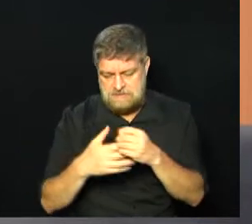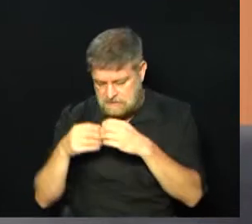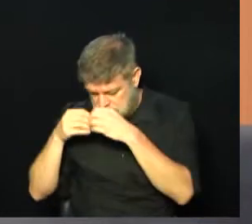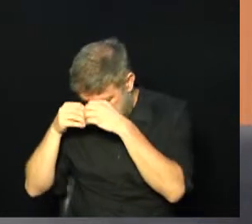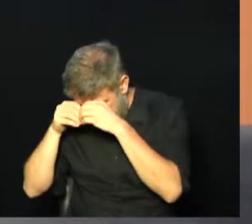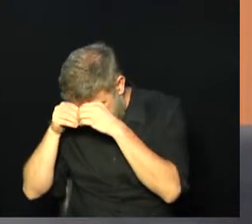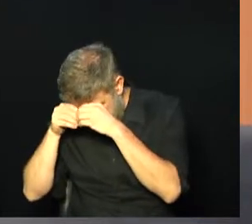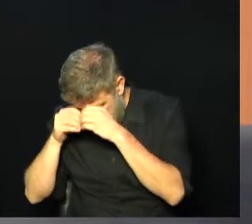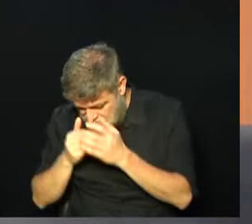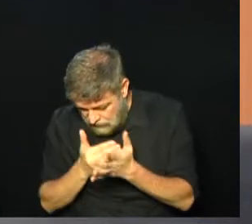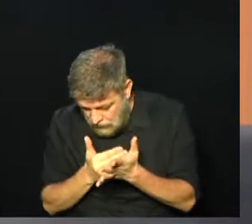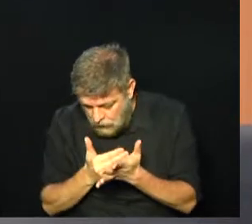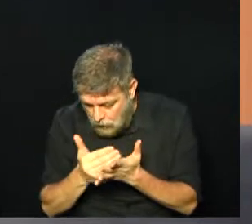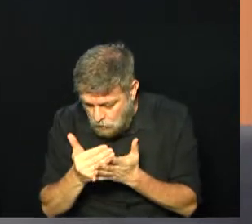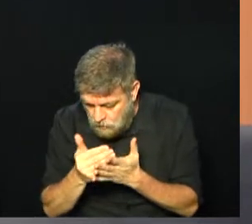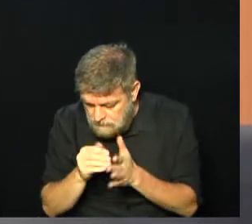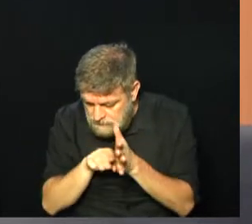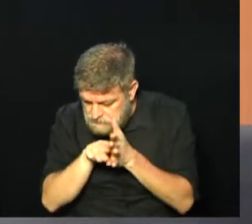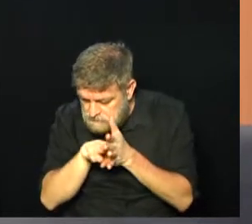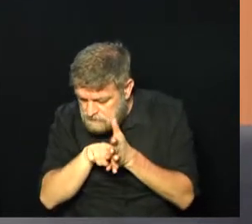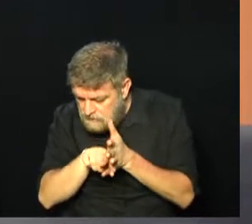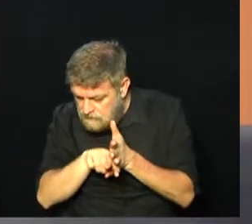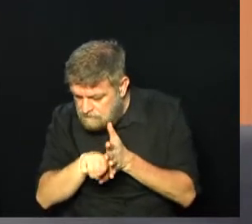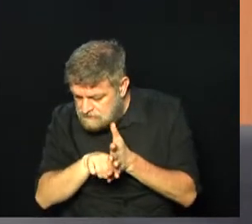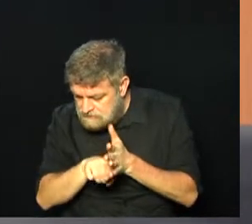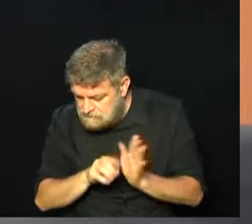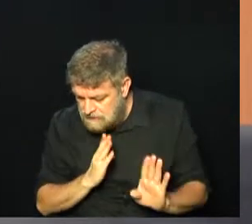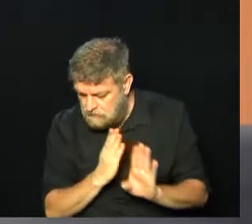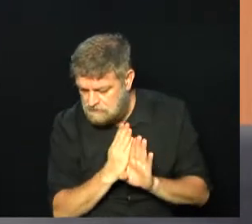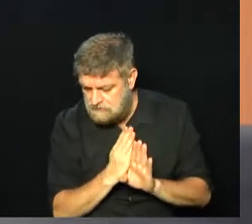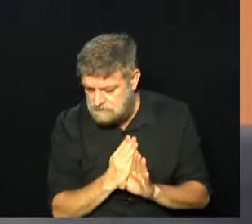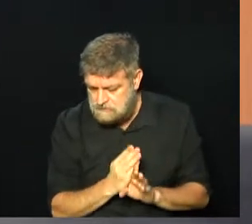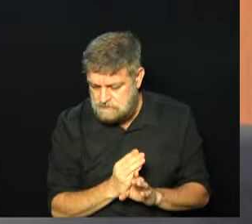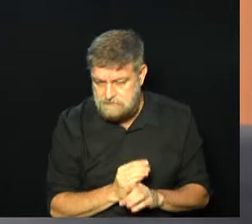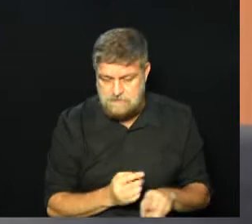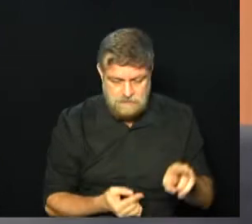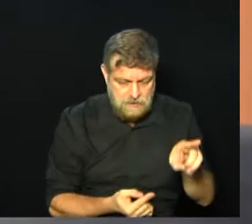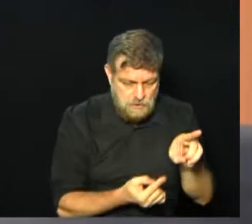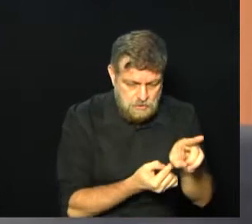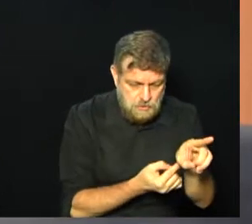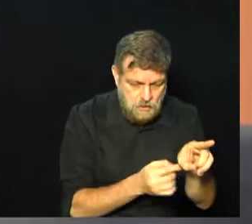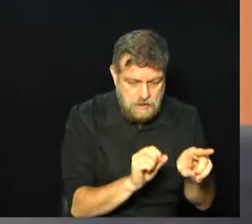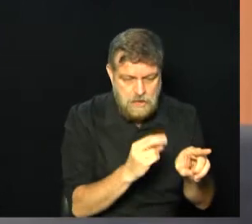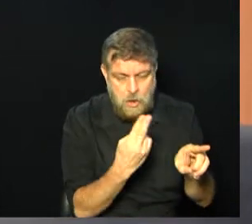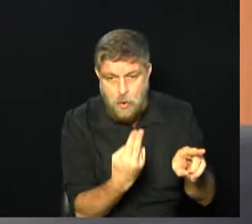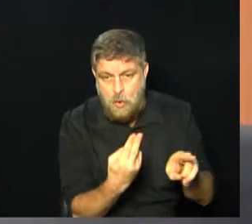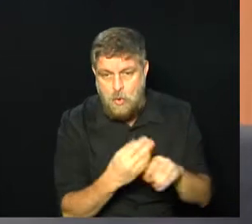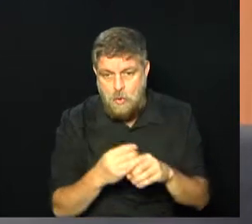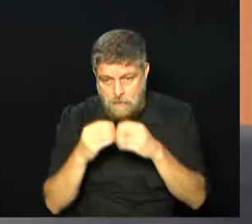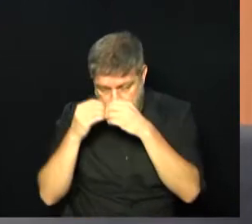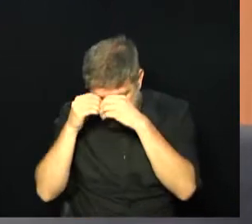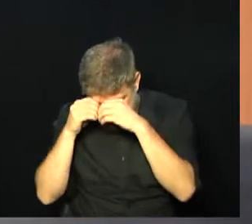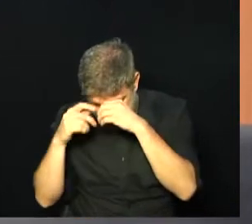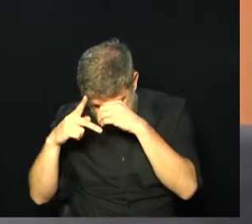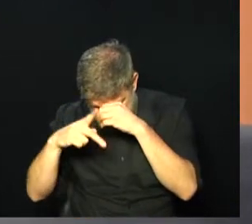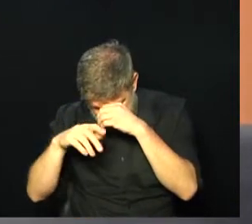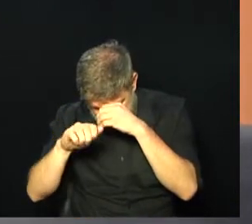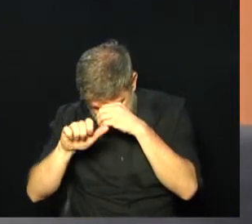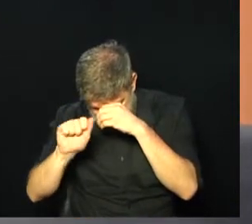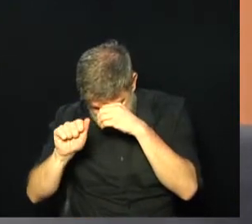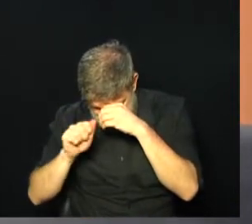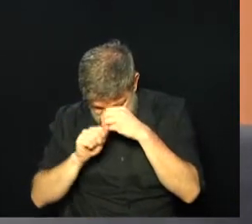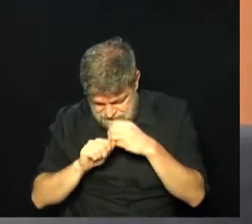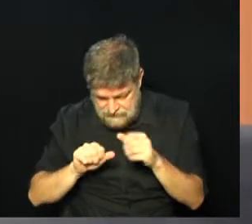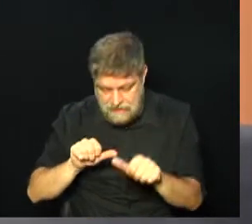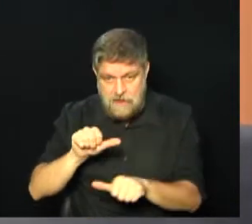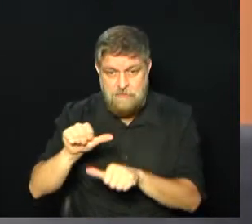do câncer da próstata. Caso um dos dois esteja alterado, tanto o toque alterado como o PSA alterado, ou os dois,